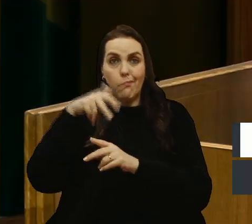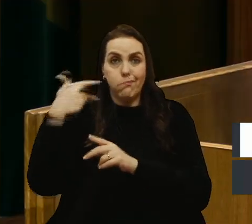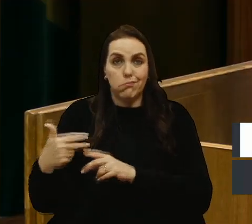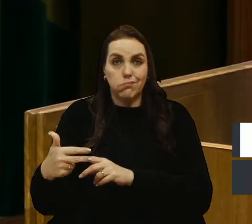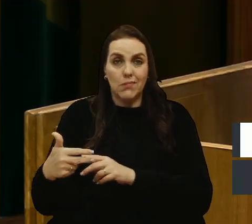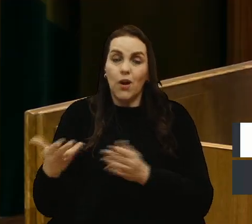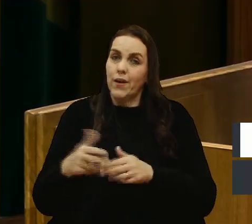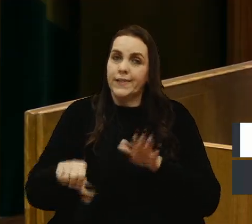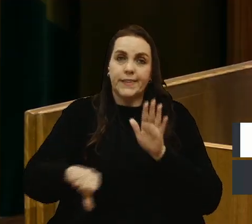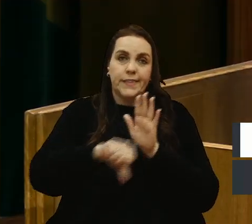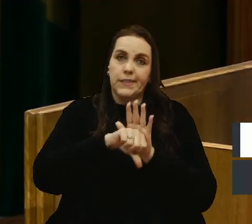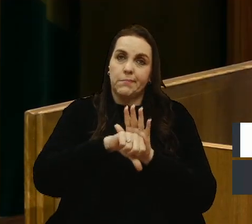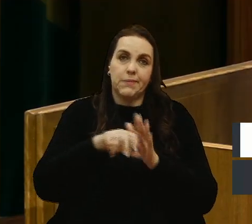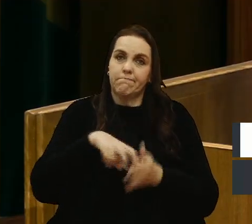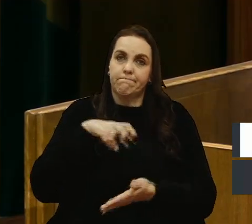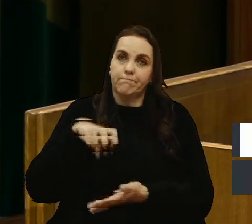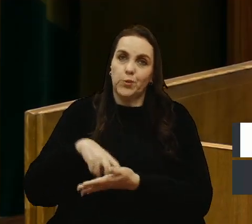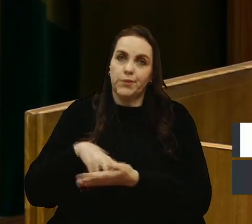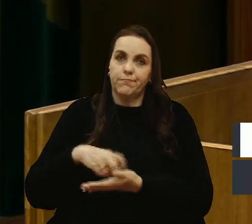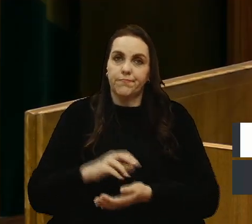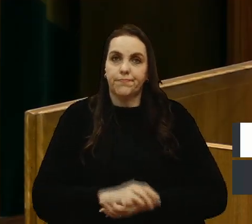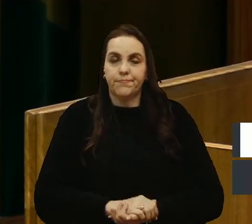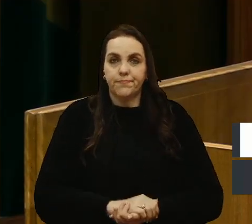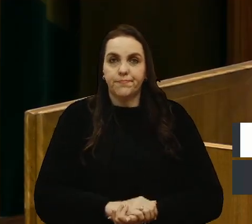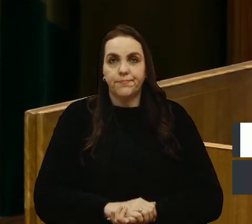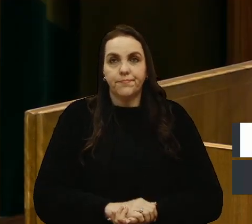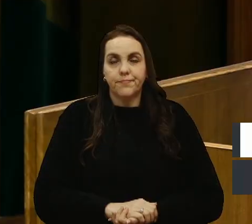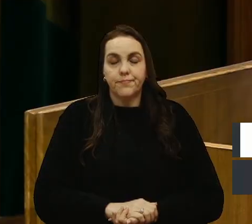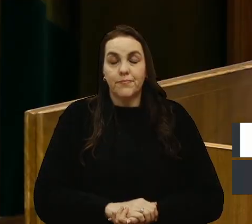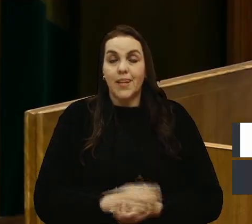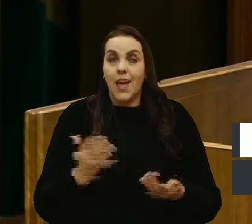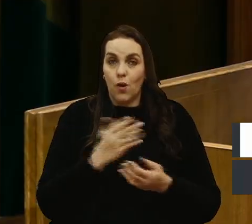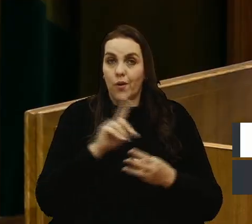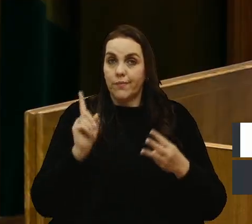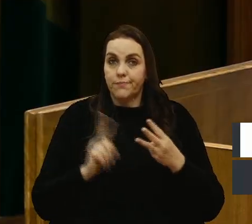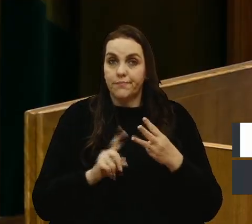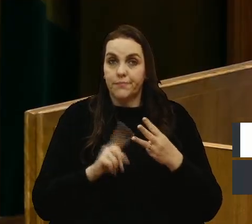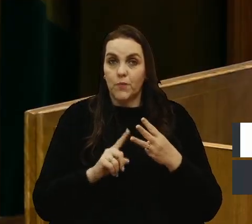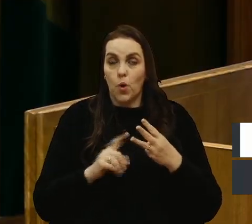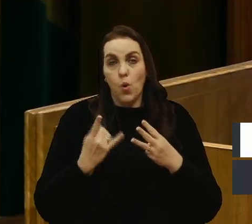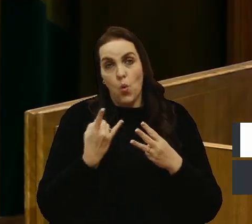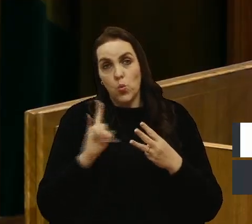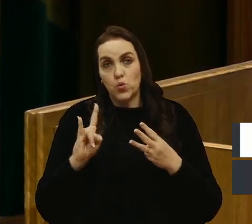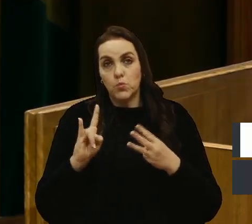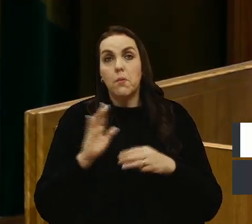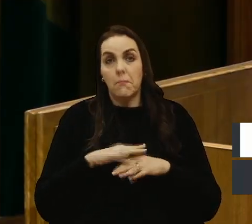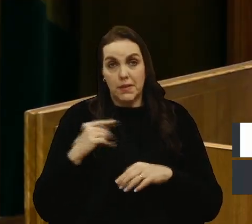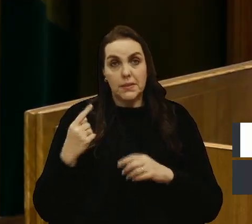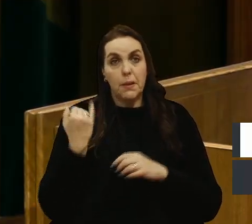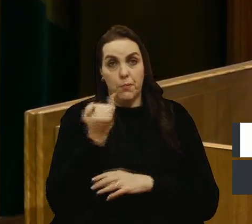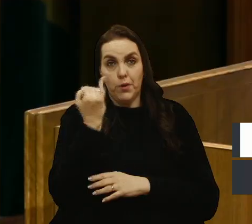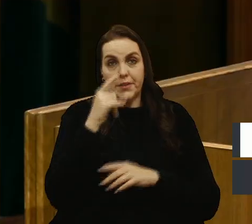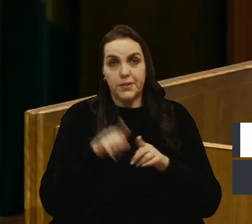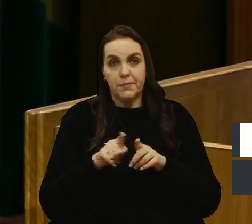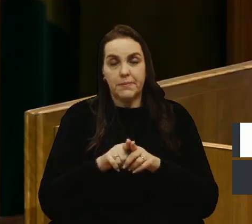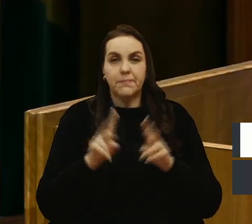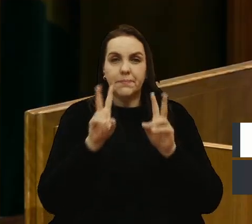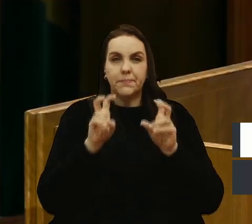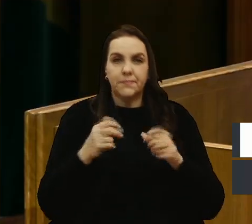crime. E aqui, por último, não menos importante, eu venho falar sobre um assunto que chegou até meu